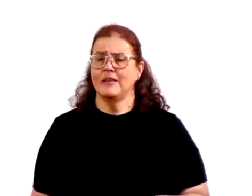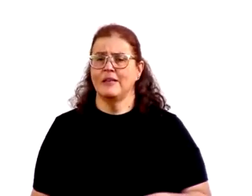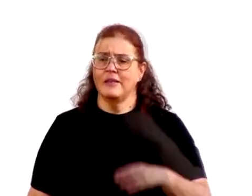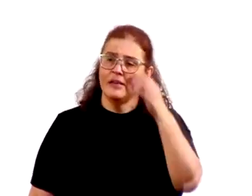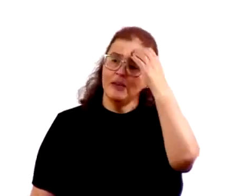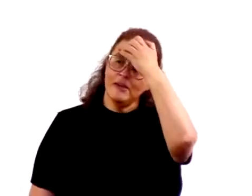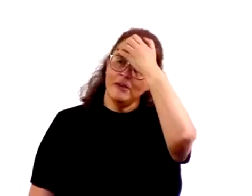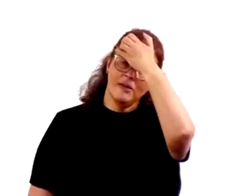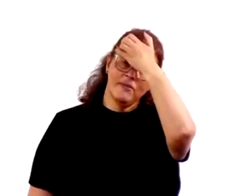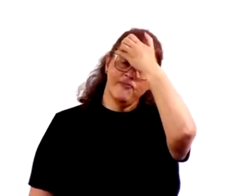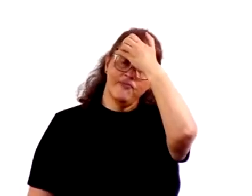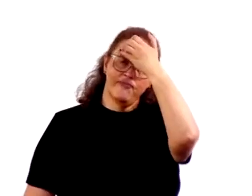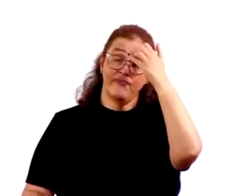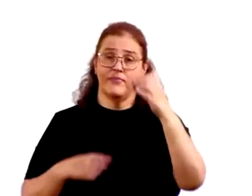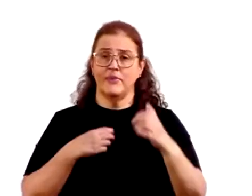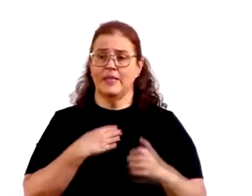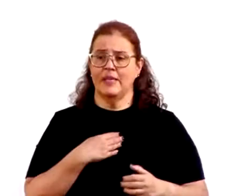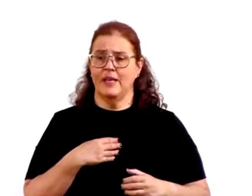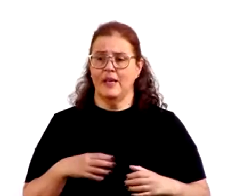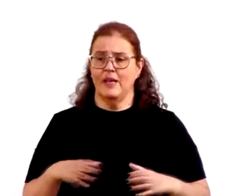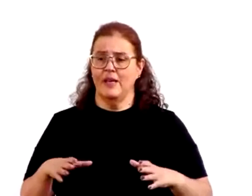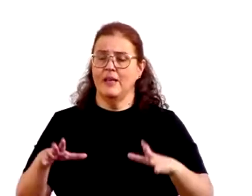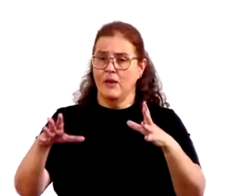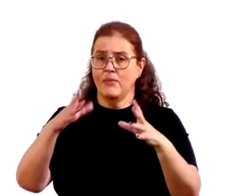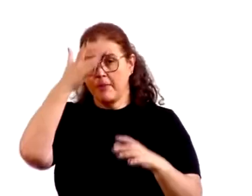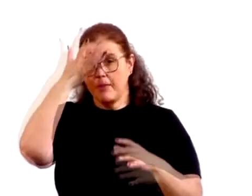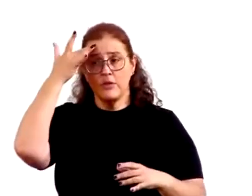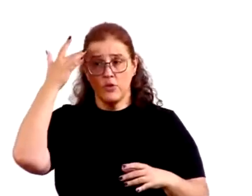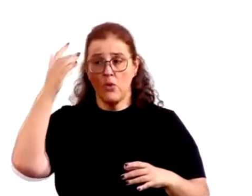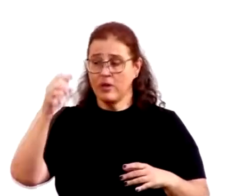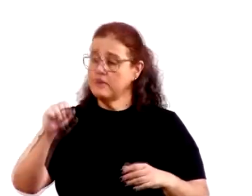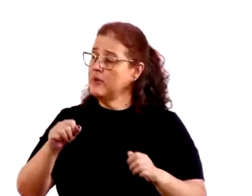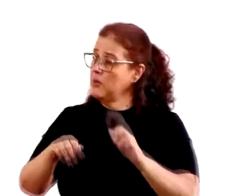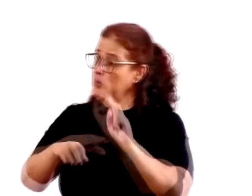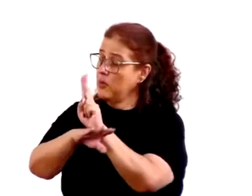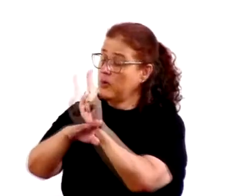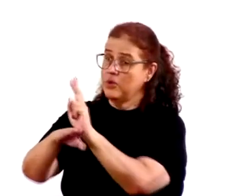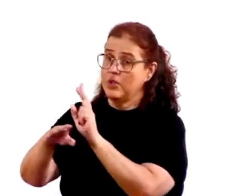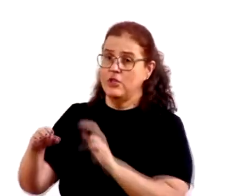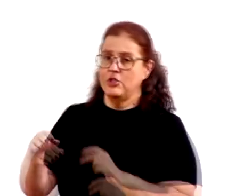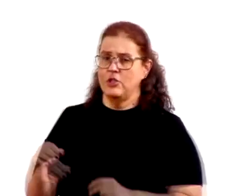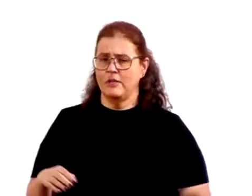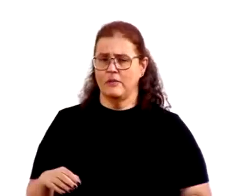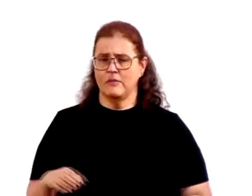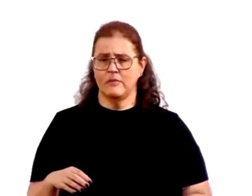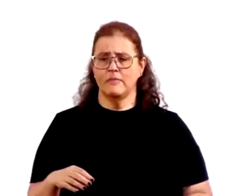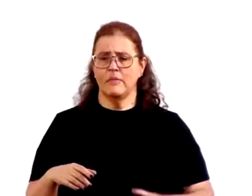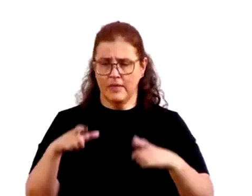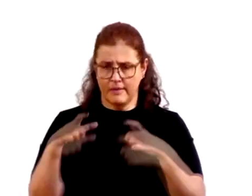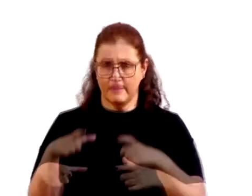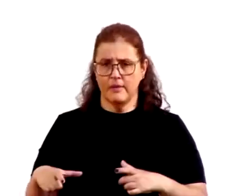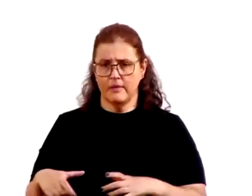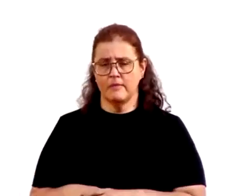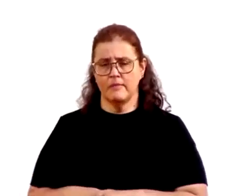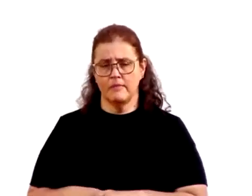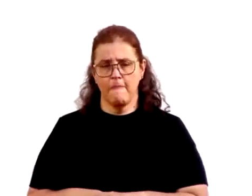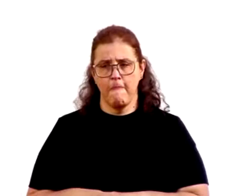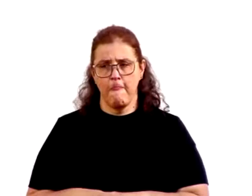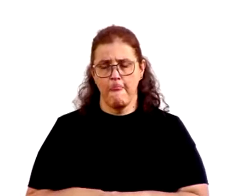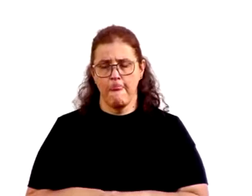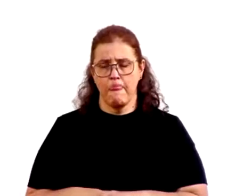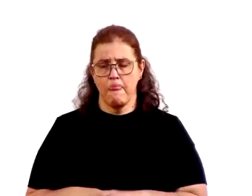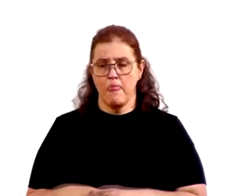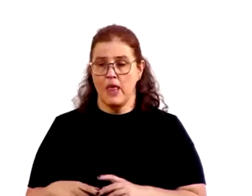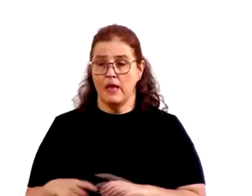não precisa mais proteger a cidade, o rei poderoso está voltando,